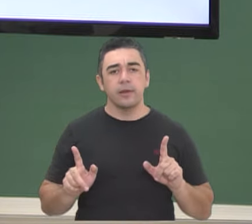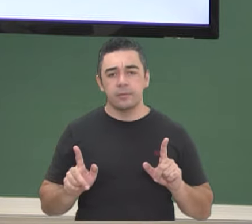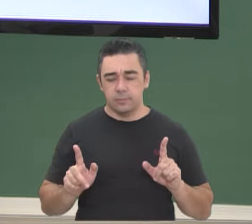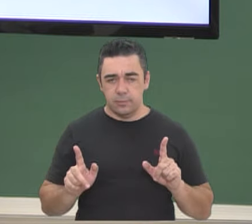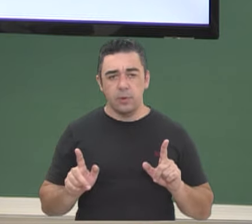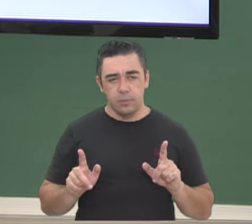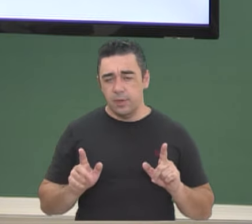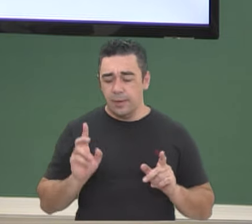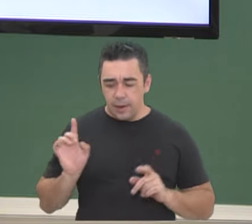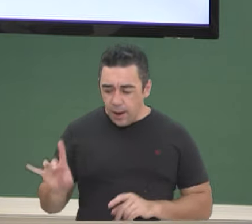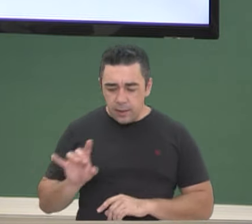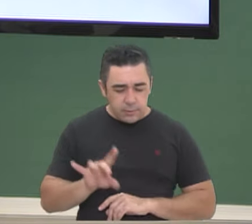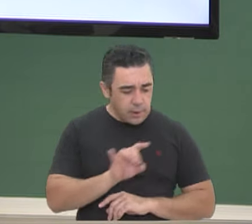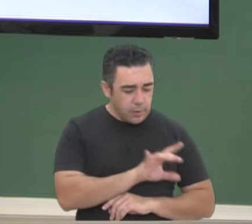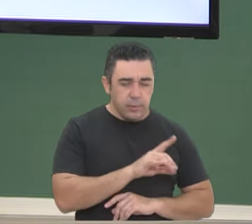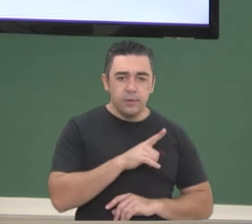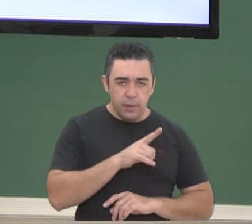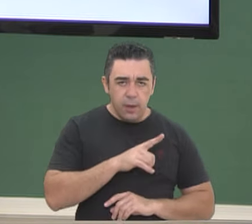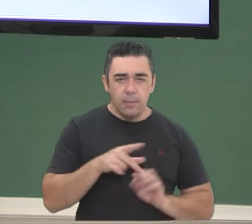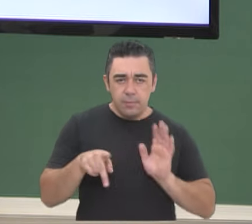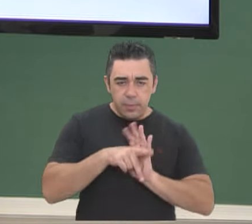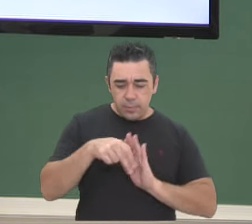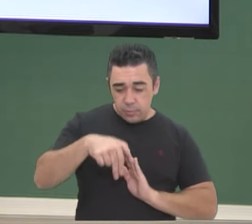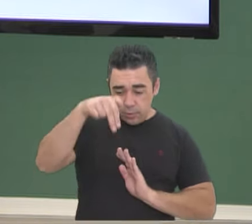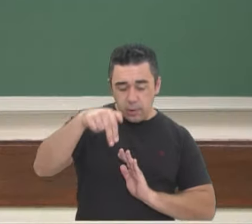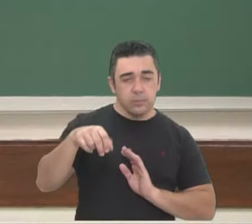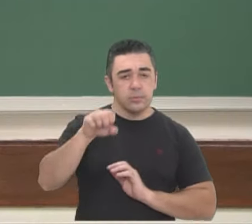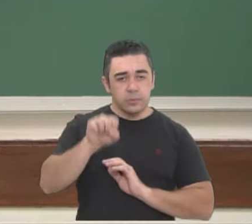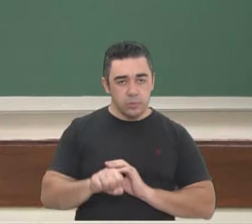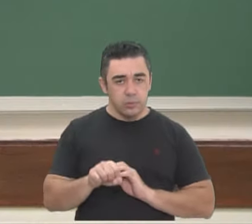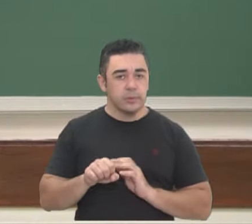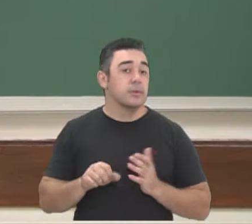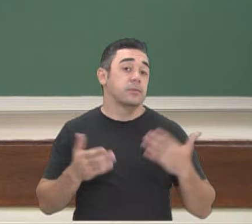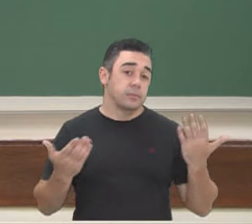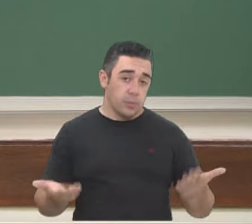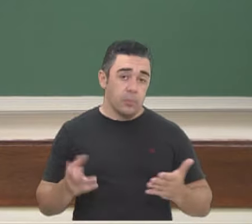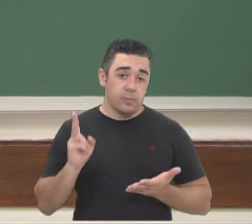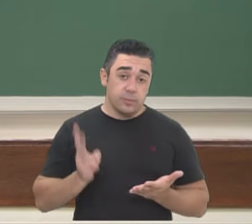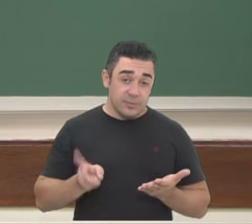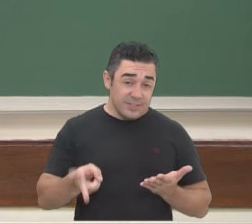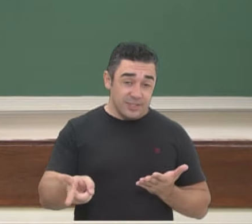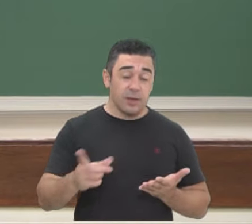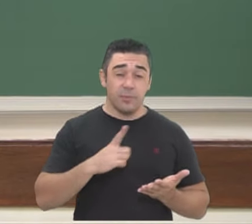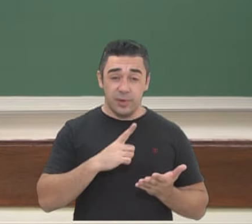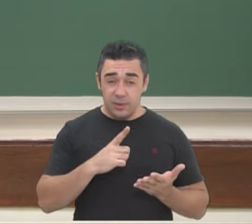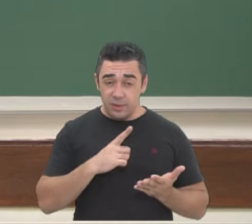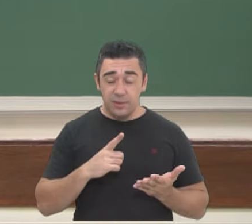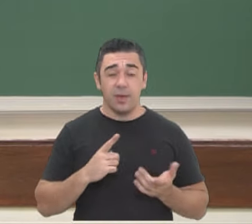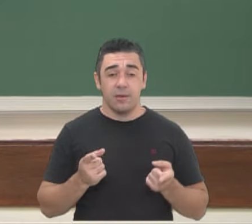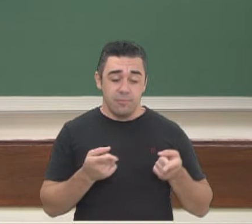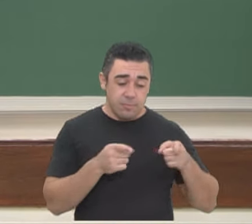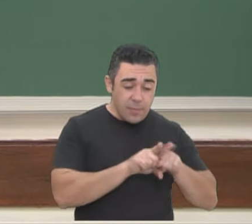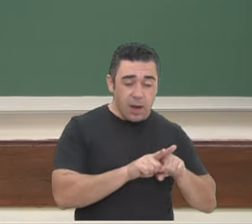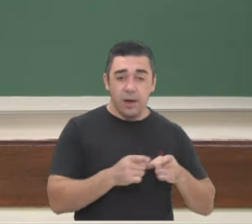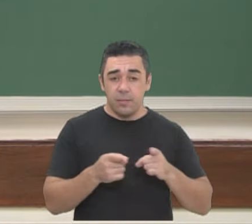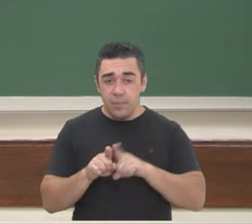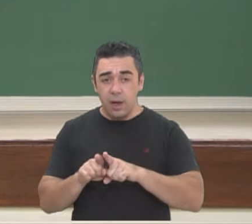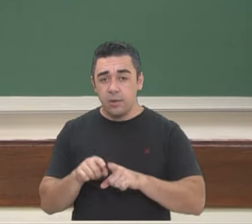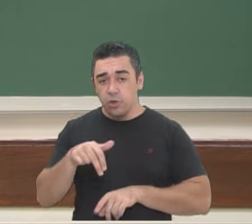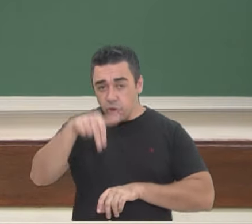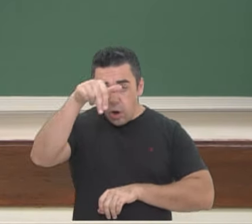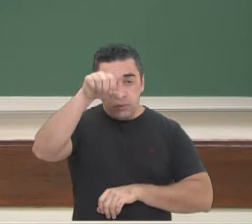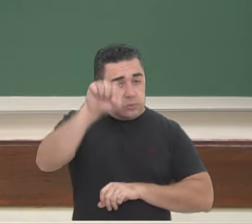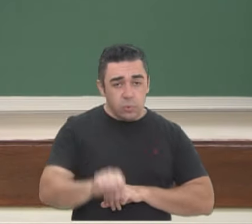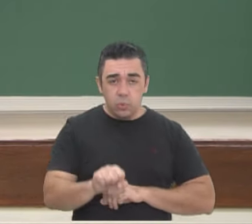chamado de norte o seu polo chamado de sul ok então sempre existem aos pares tá sempre